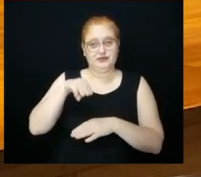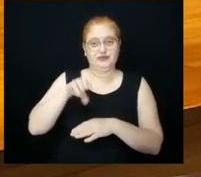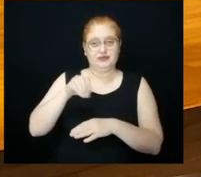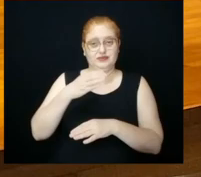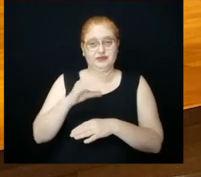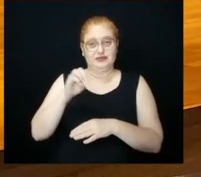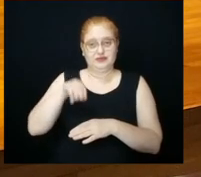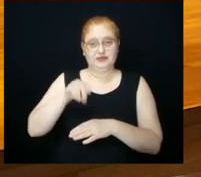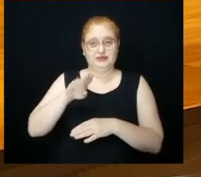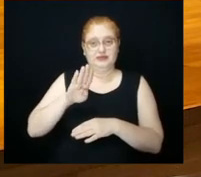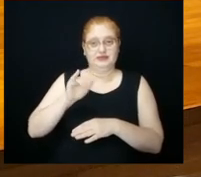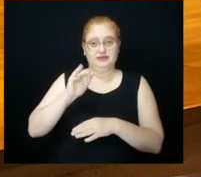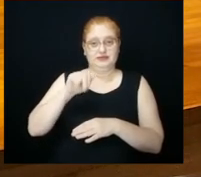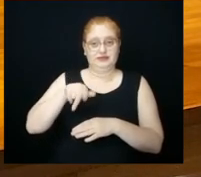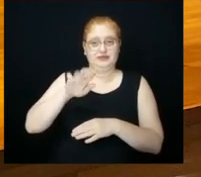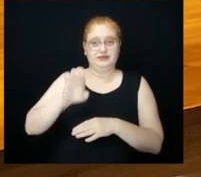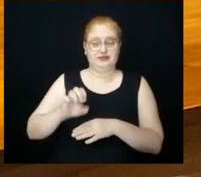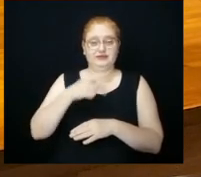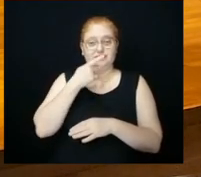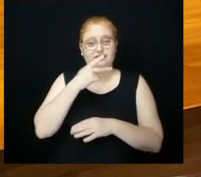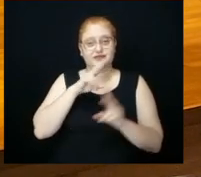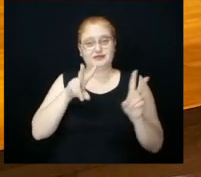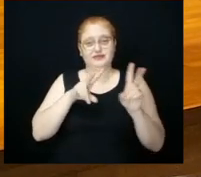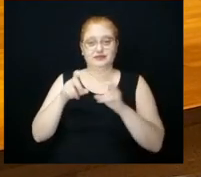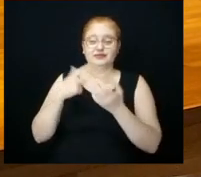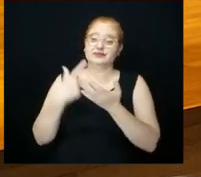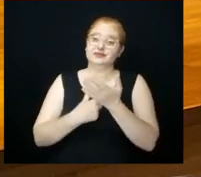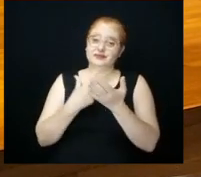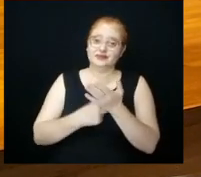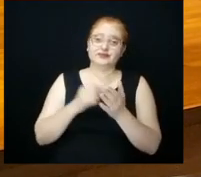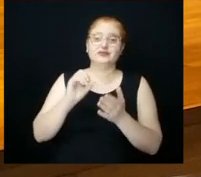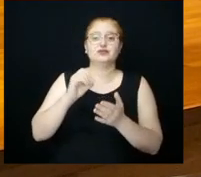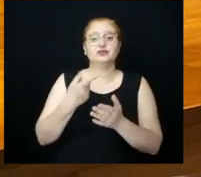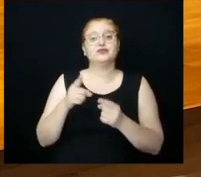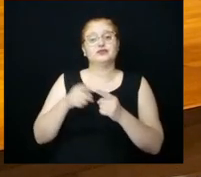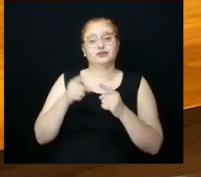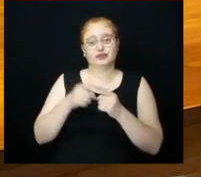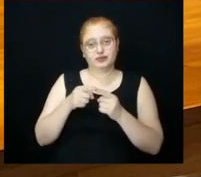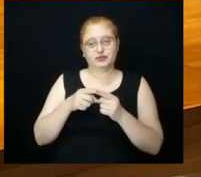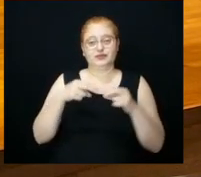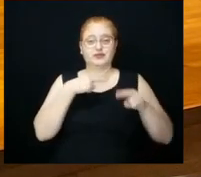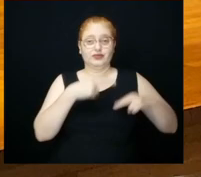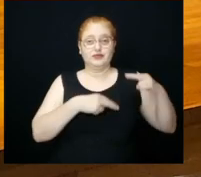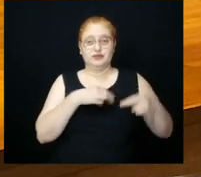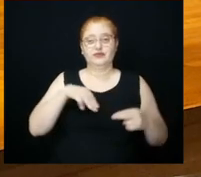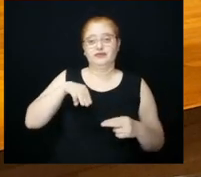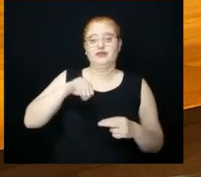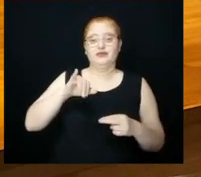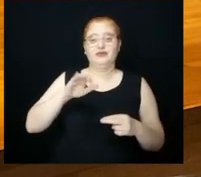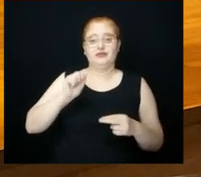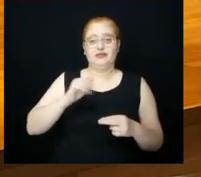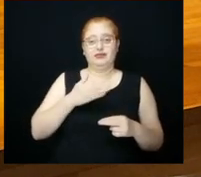Moçambique, e falar sobre um dos livros, ou o primeiro romance do Mia Couto.